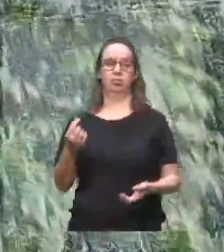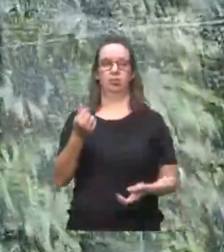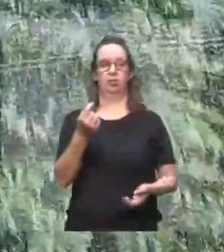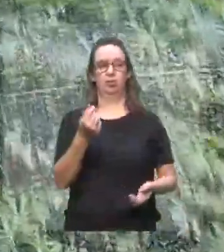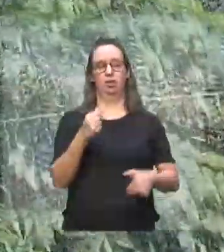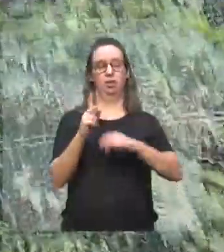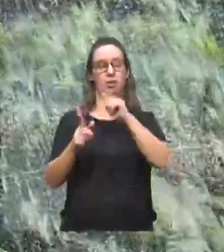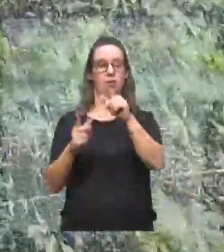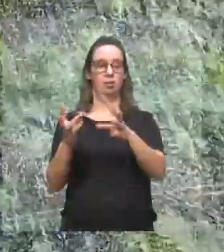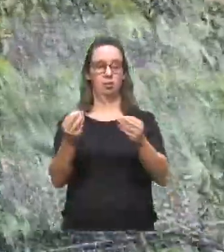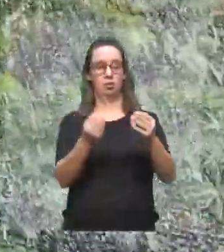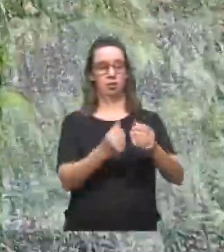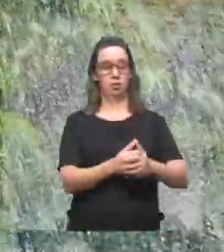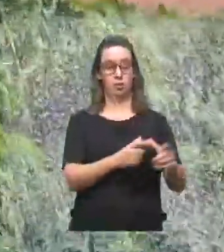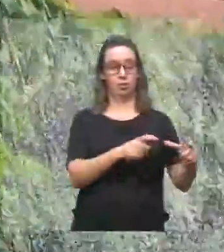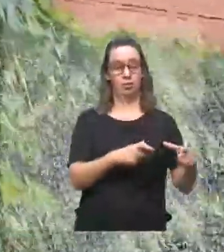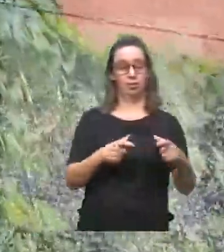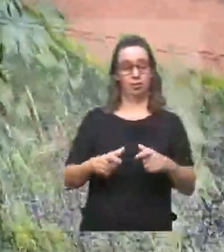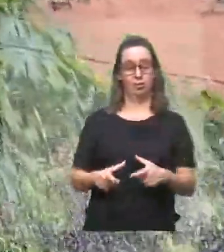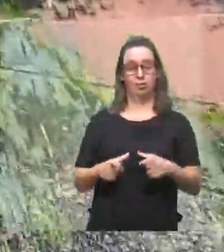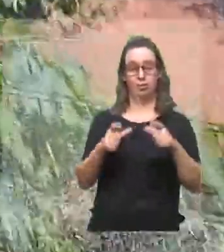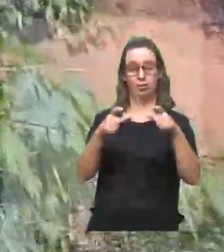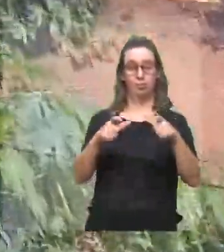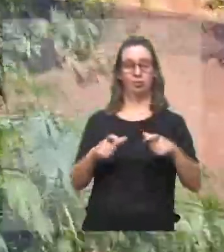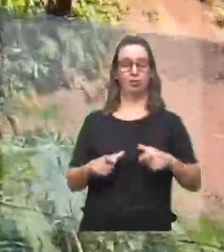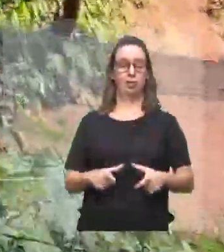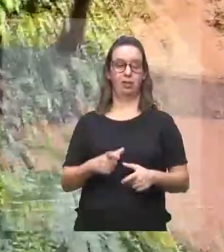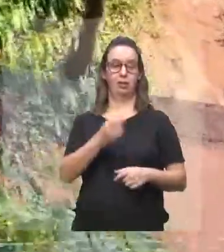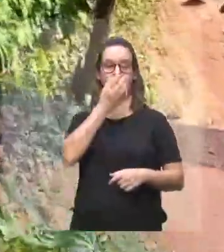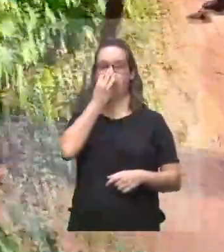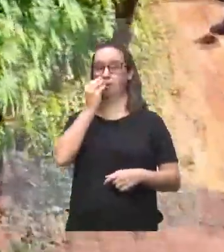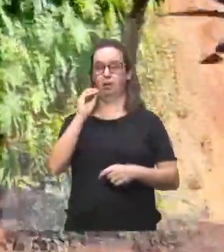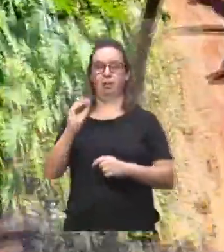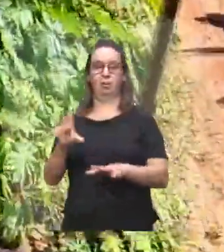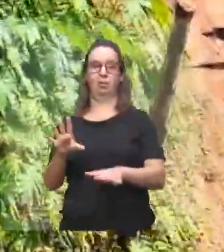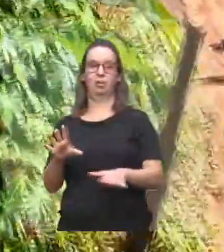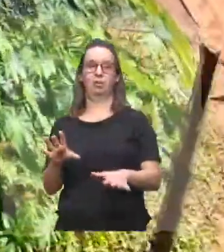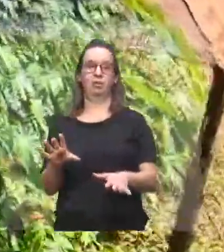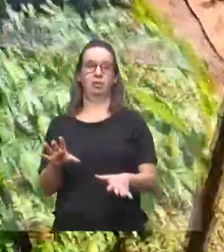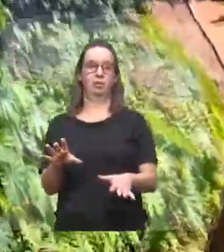abandonada. Porque, senhor presidente, eu acredito que o prefeito deve ter pensado assim, dá